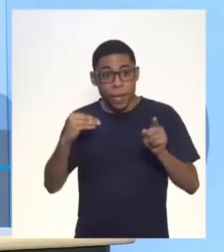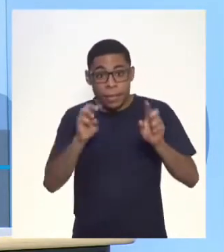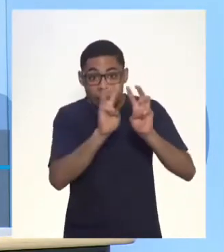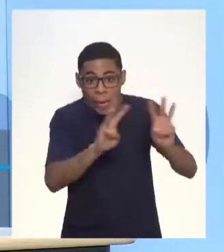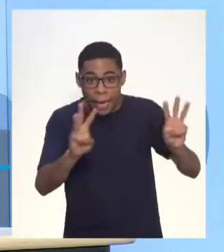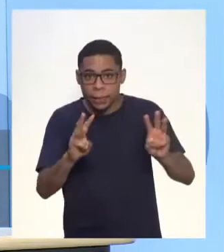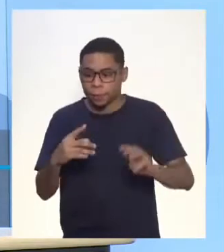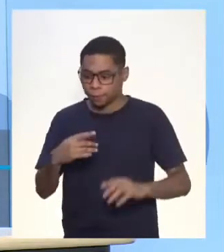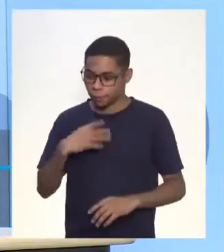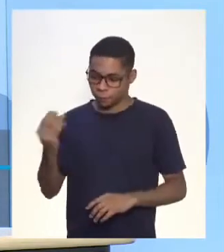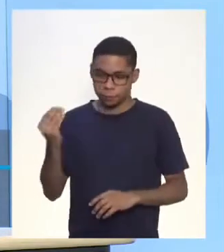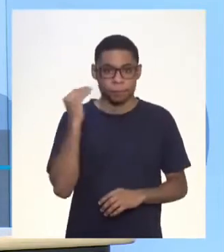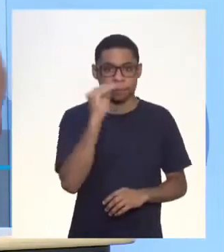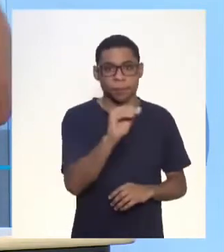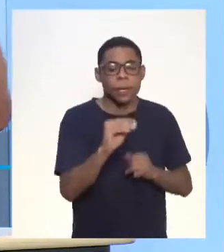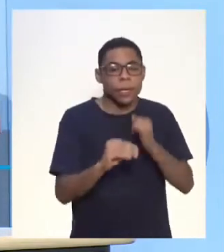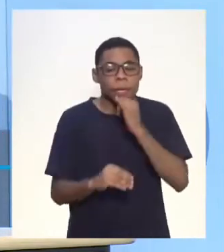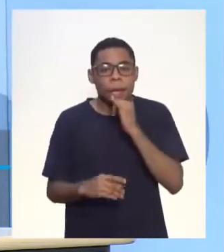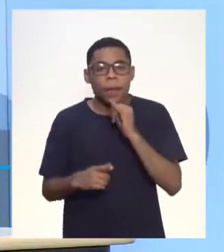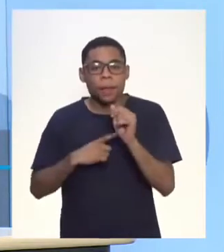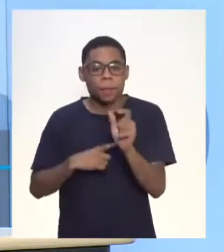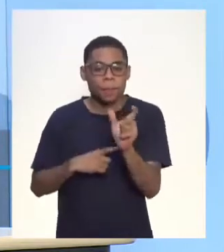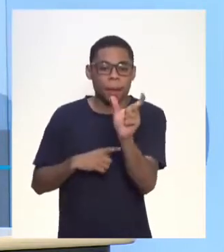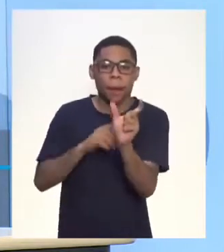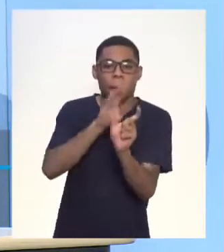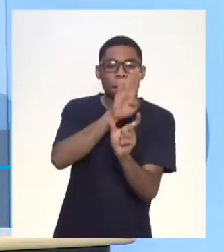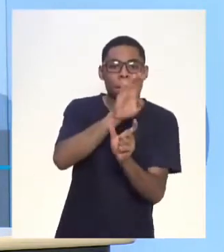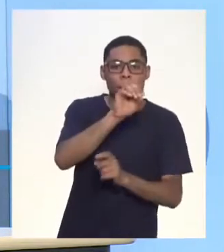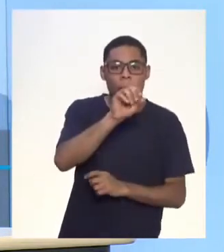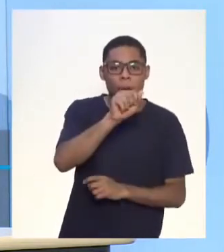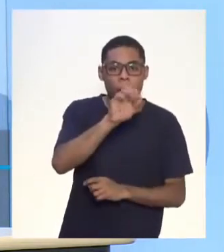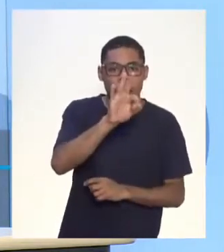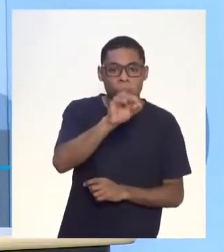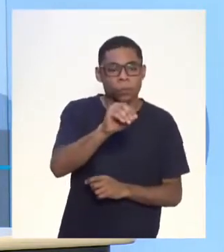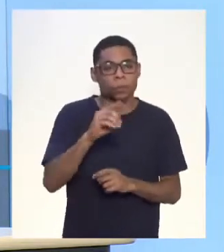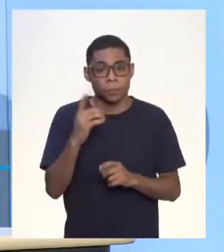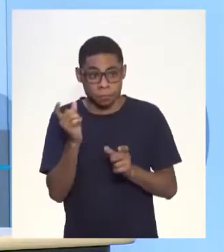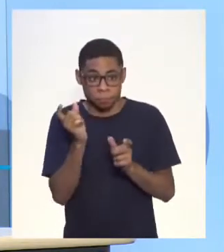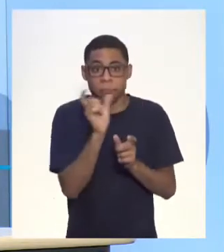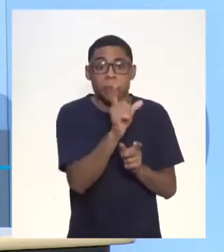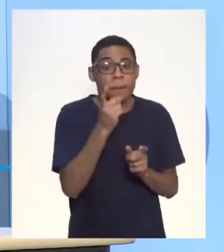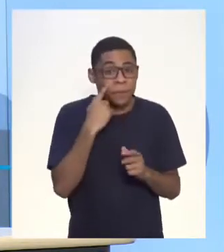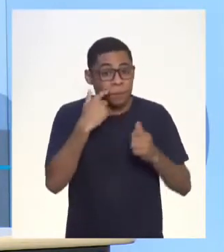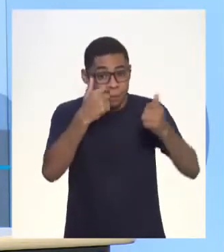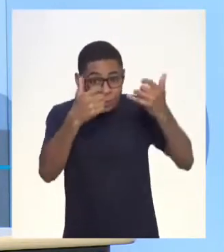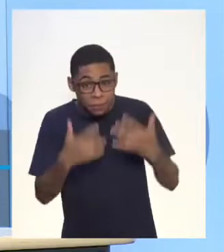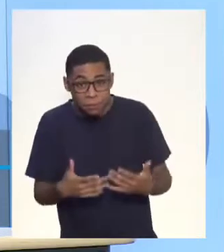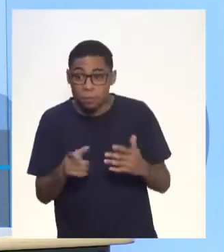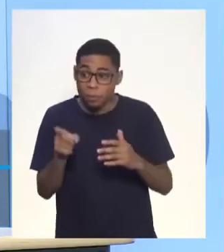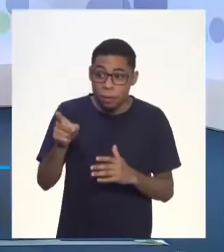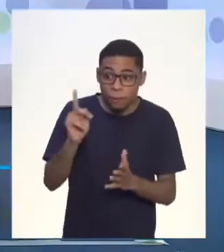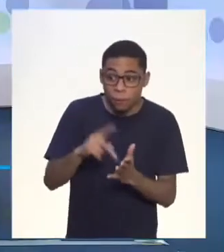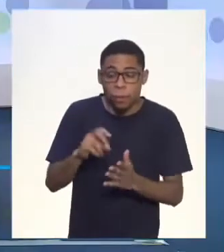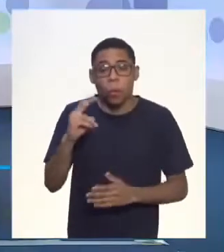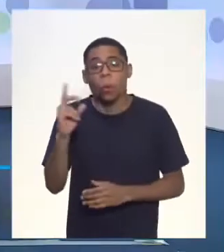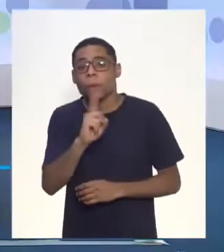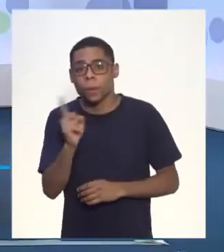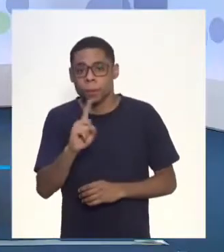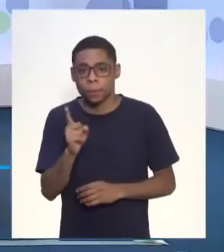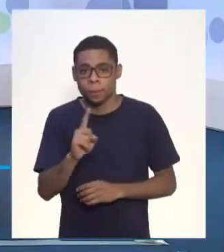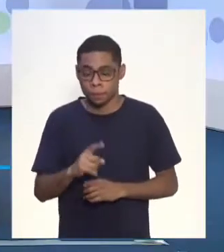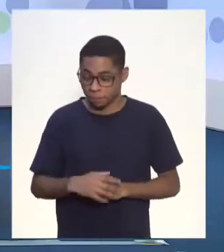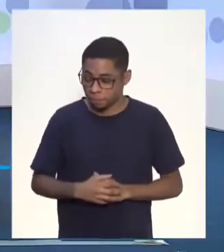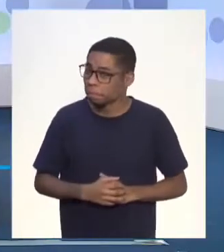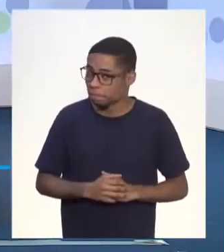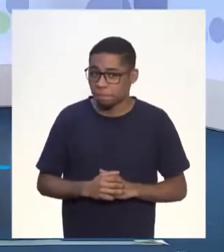palavra boato, você vai entrar em sites especializados em boatos, né, explicando aquilo, né? Então é dessa forma que eu utilizo, né? Principalmente